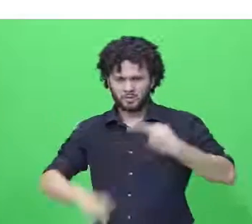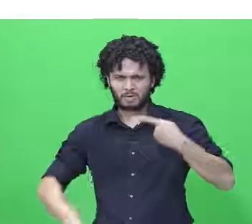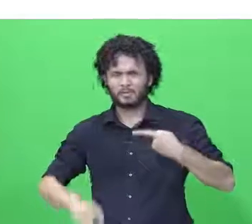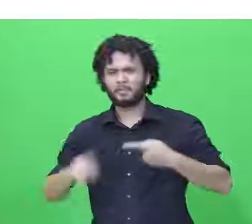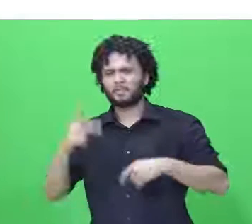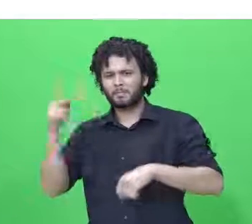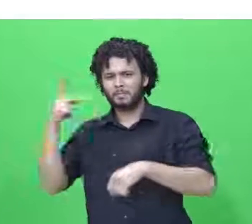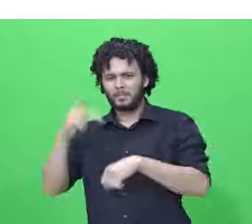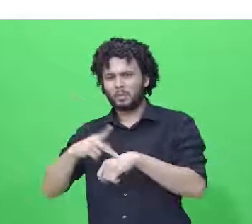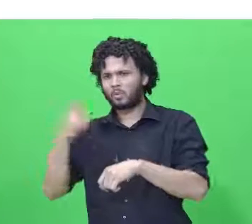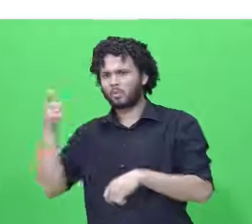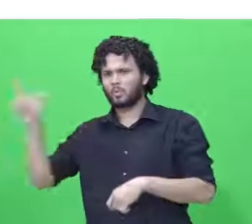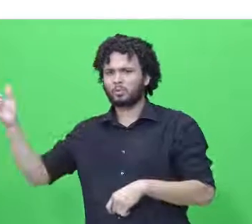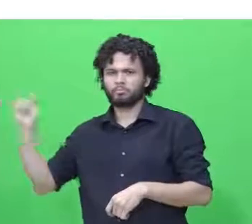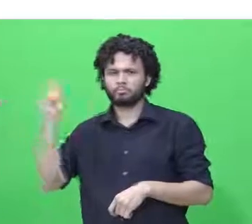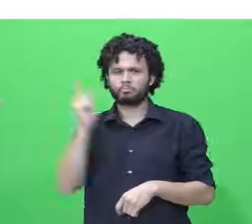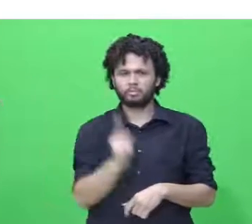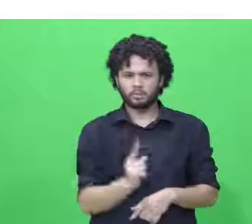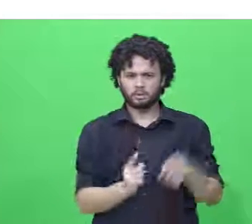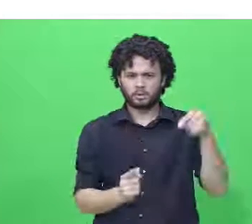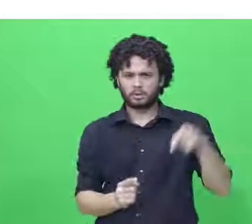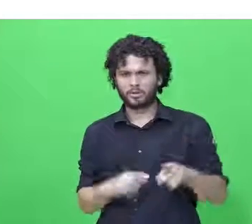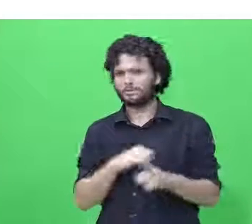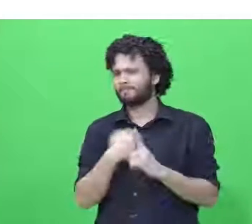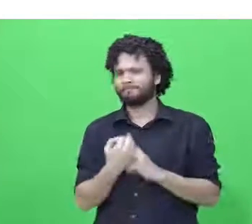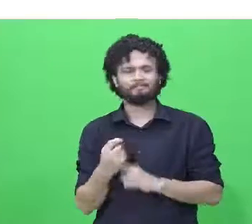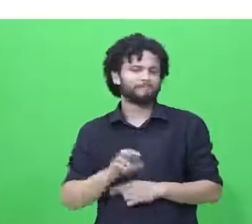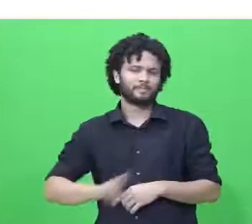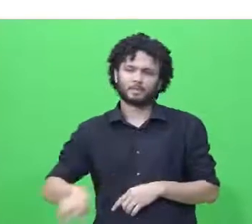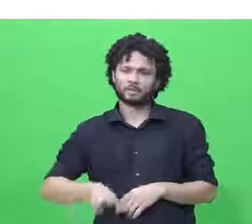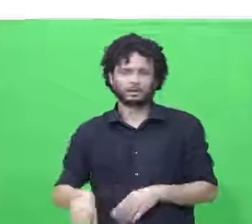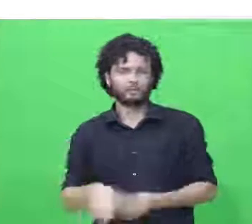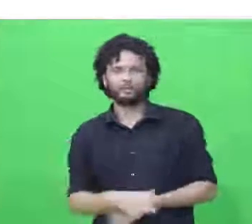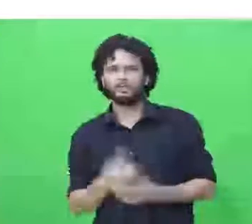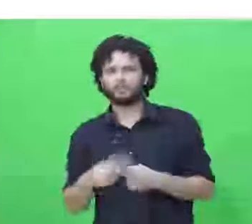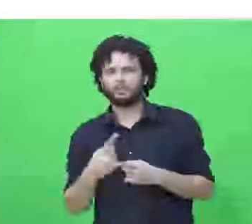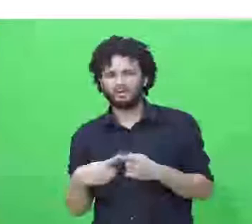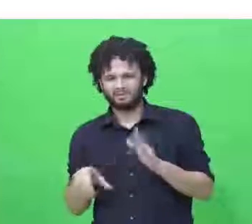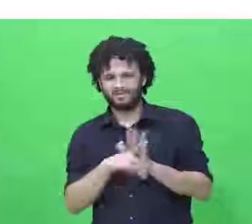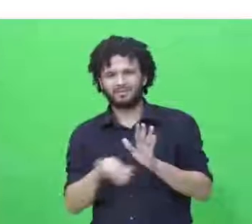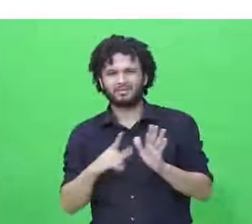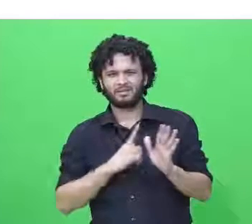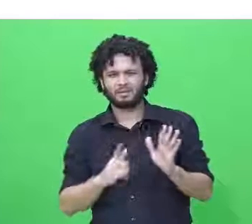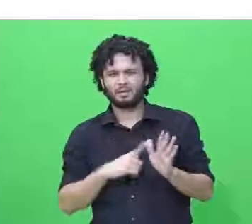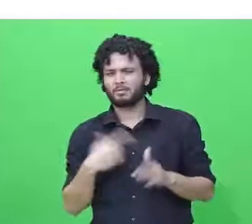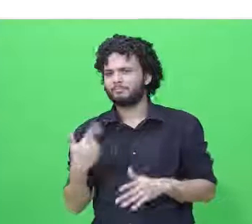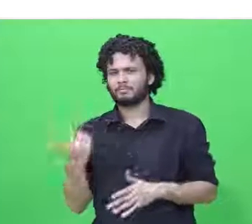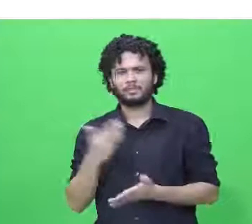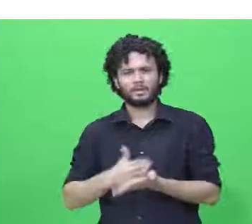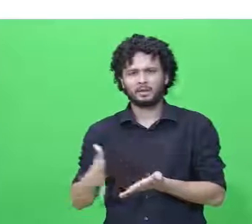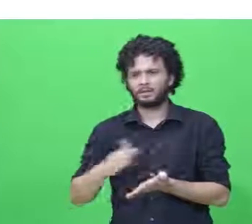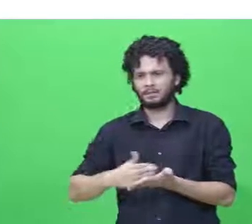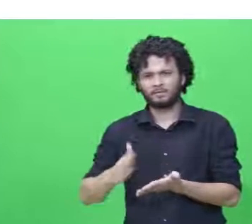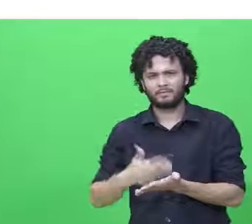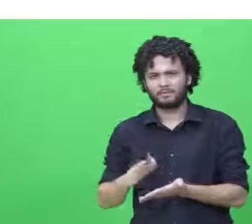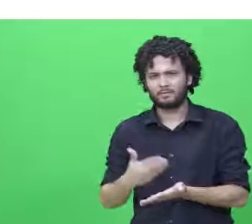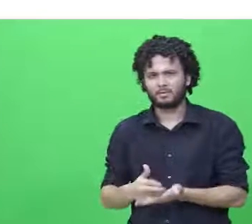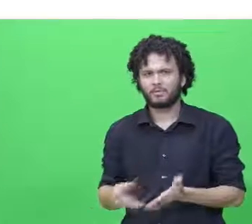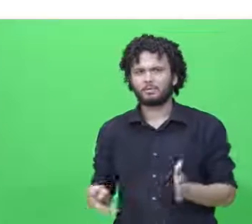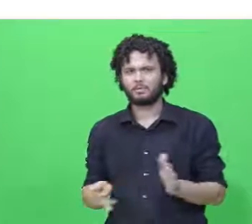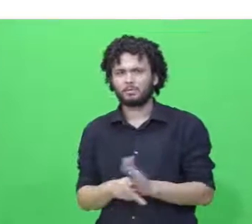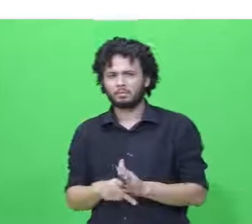ocuparem cargos de direção dos sindicatos? Não, Há leis previdenciárias, mas que não tem nada a ver, então, aí com